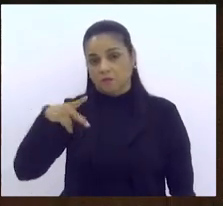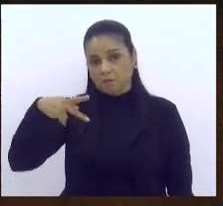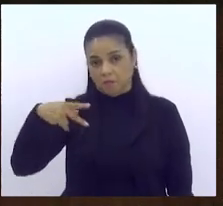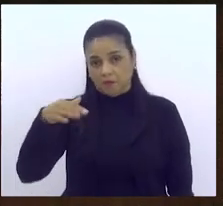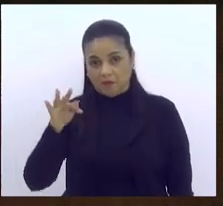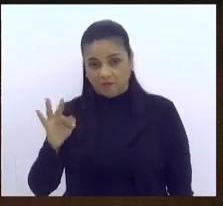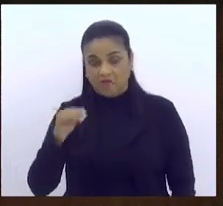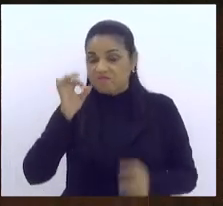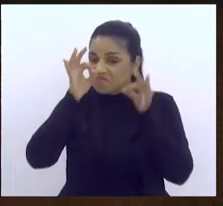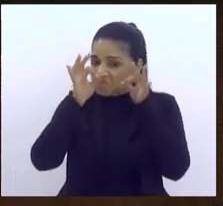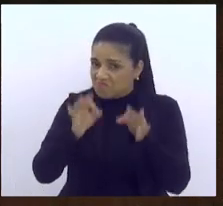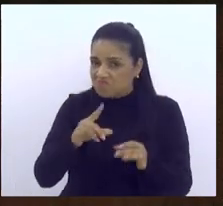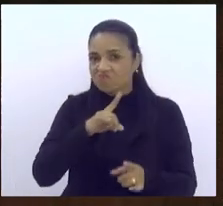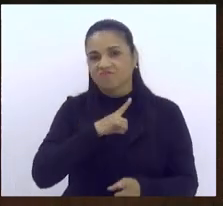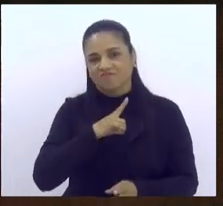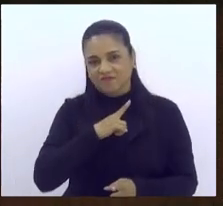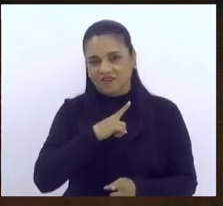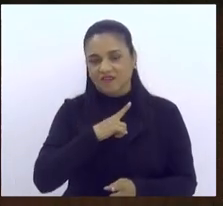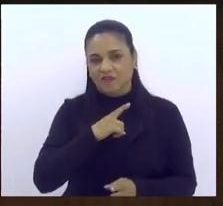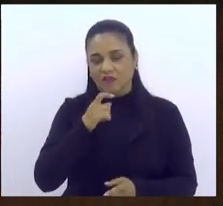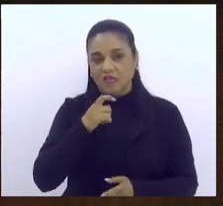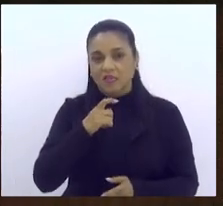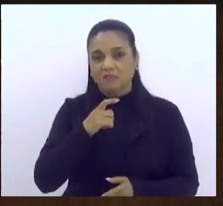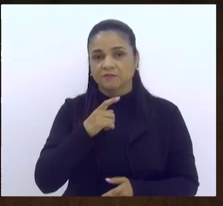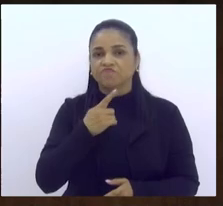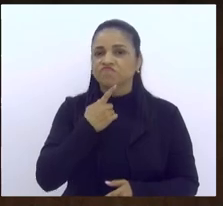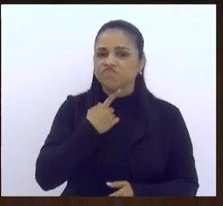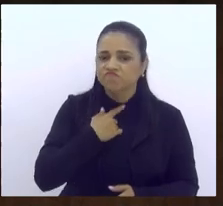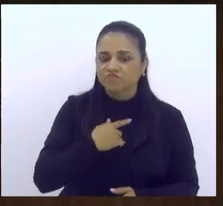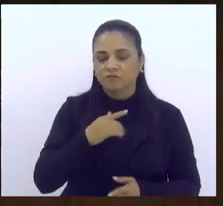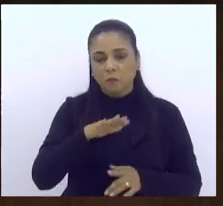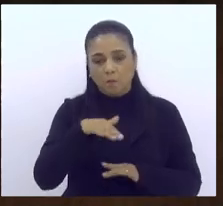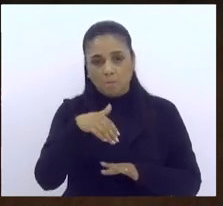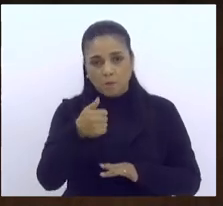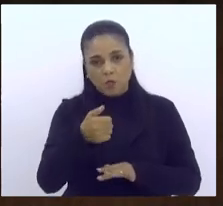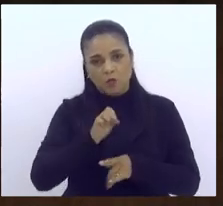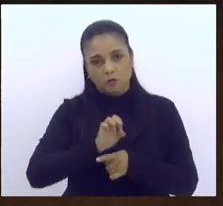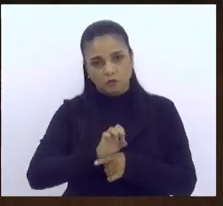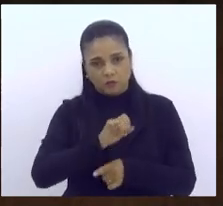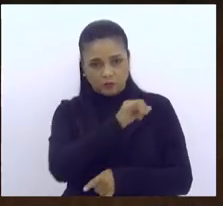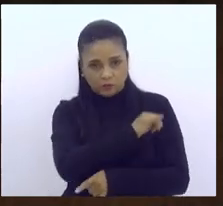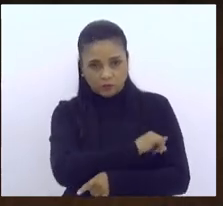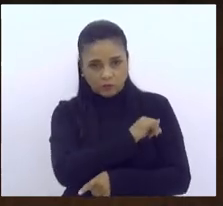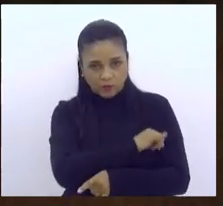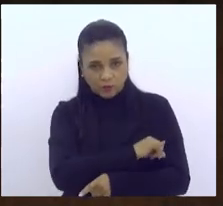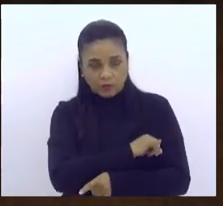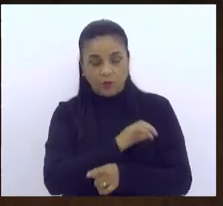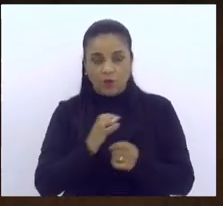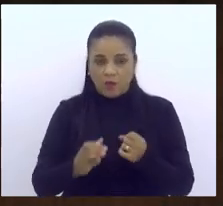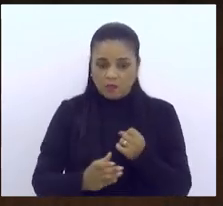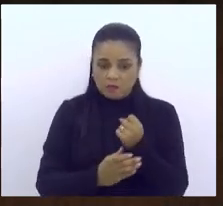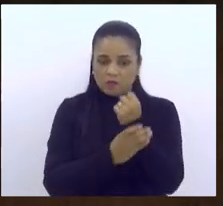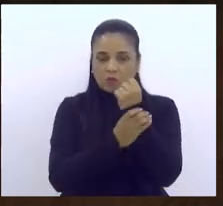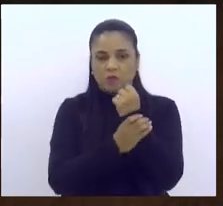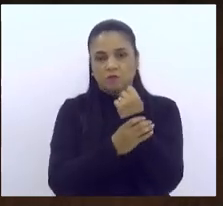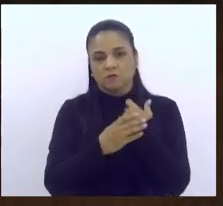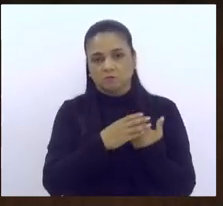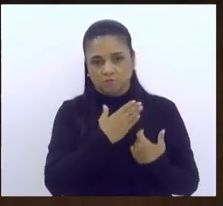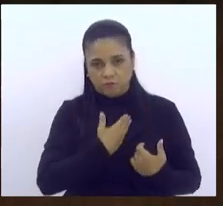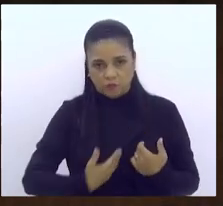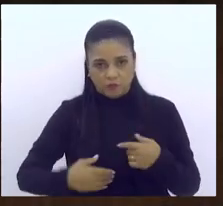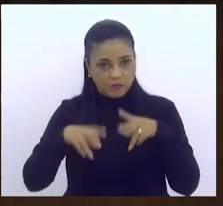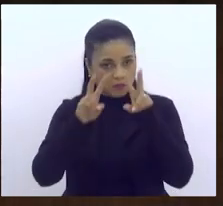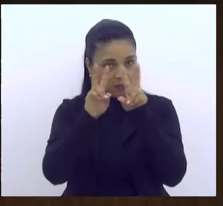eu tenho certeza que a intenção tenha sido de melhorar o Estado do Rio de Janeiro com relação à segurança,